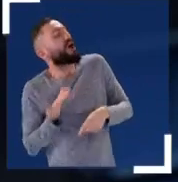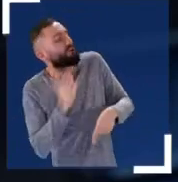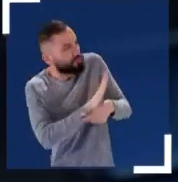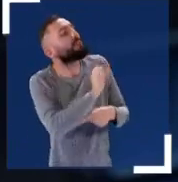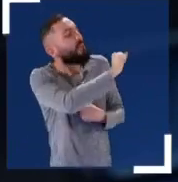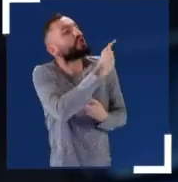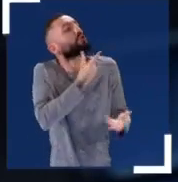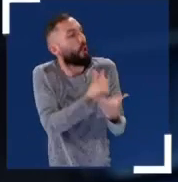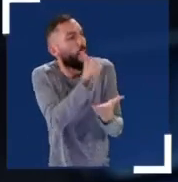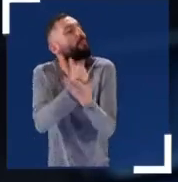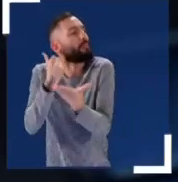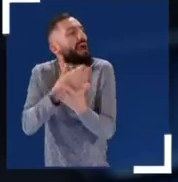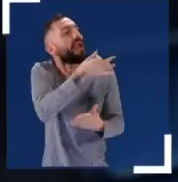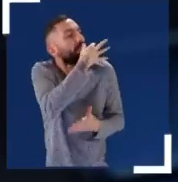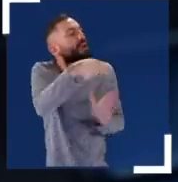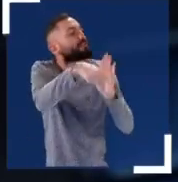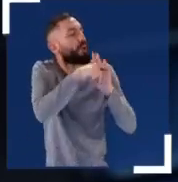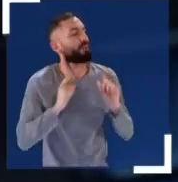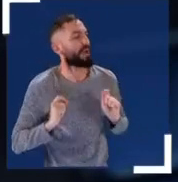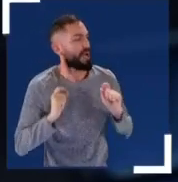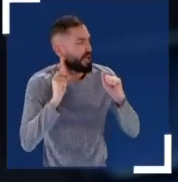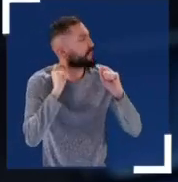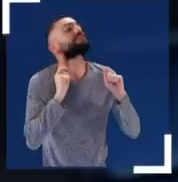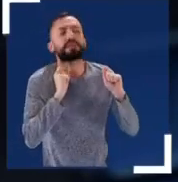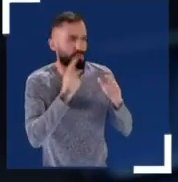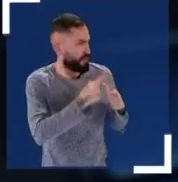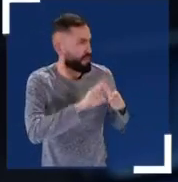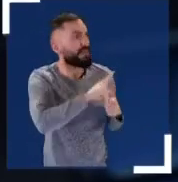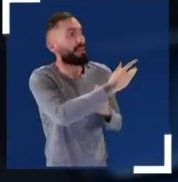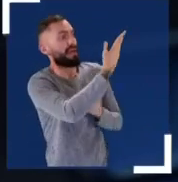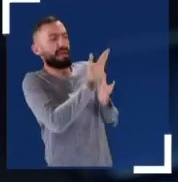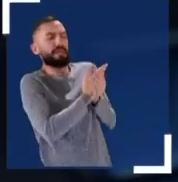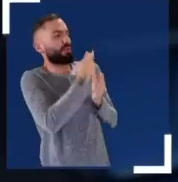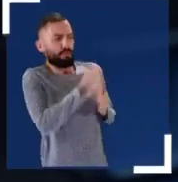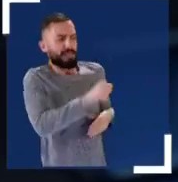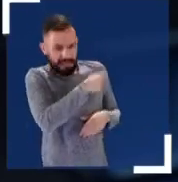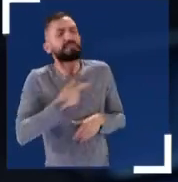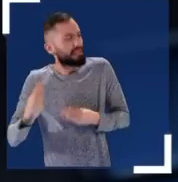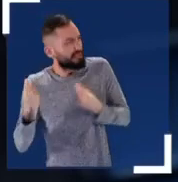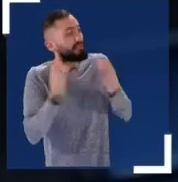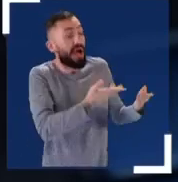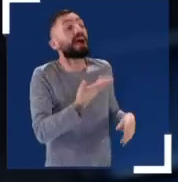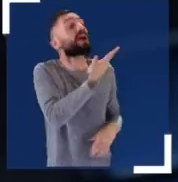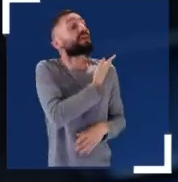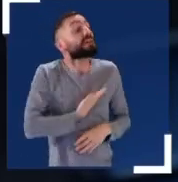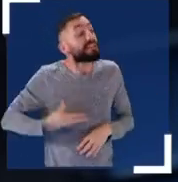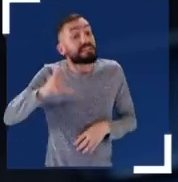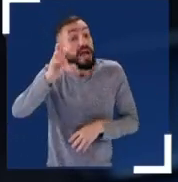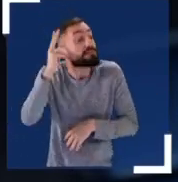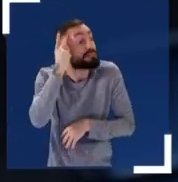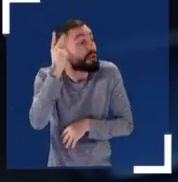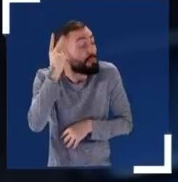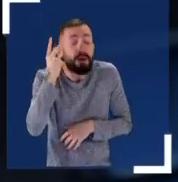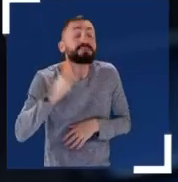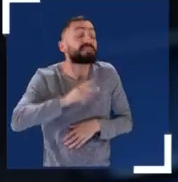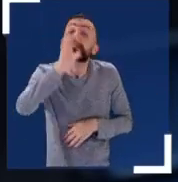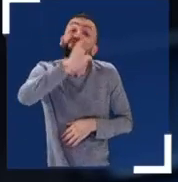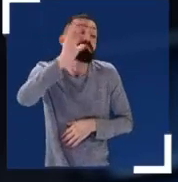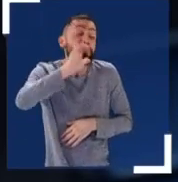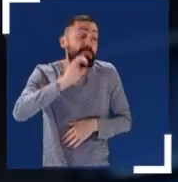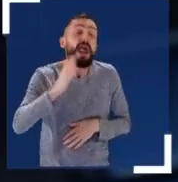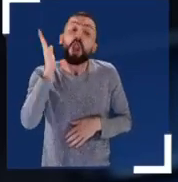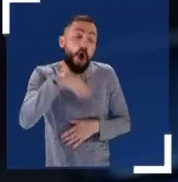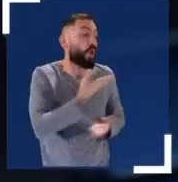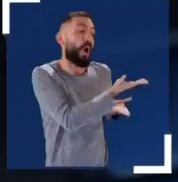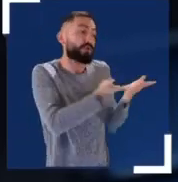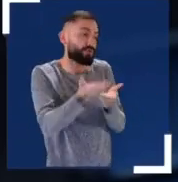pessoas tinham necessidade, sem precisar entrar com a ação, porque o Estado de São Paulo tem que colaborar e tem que fazer depressa, como a gente tem feito aqui em São